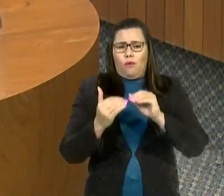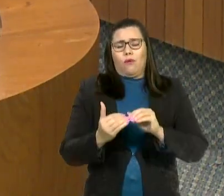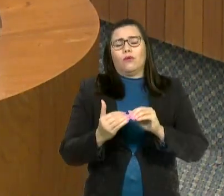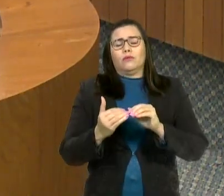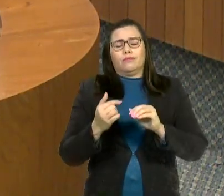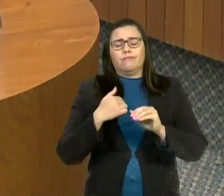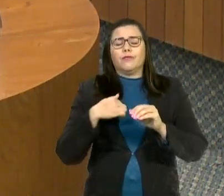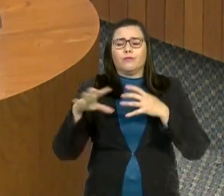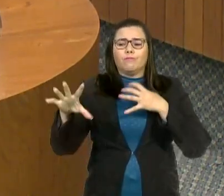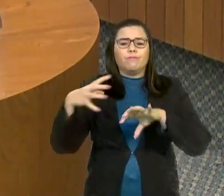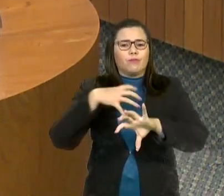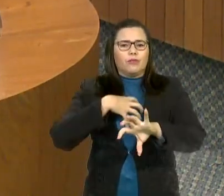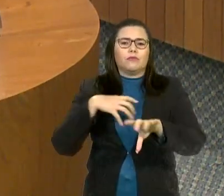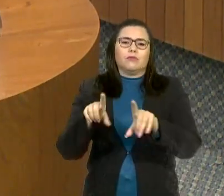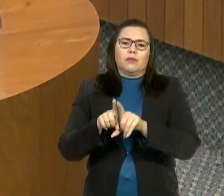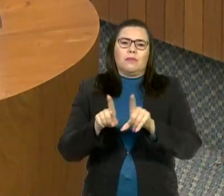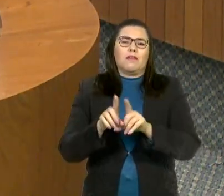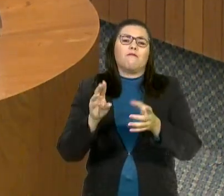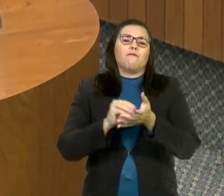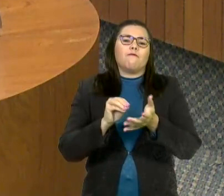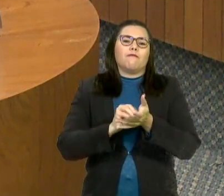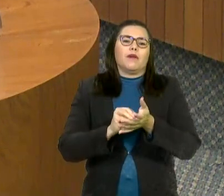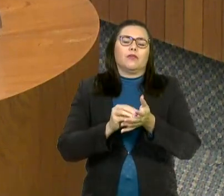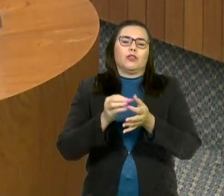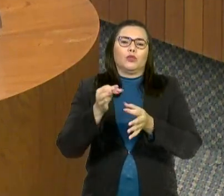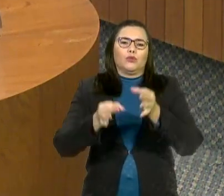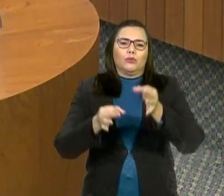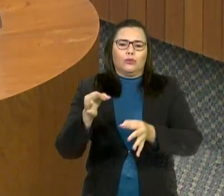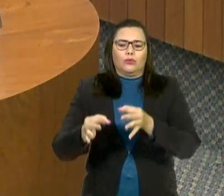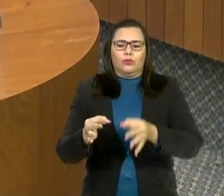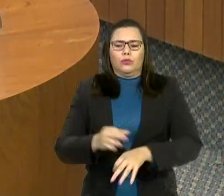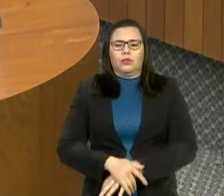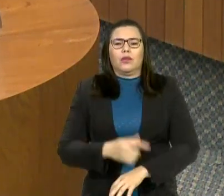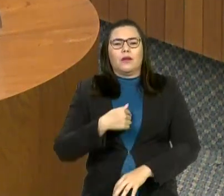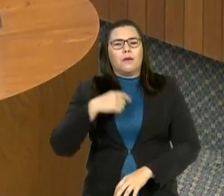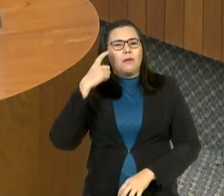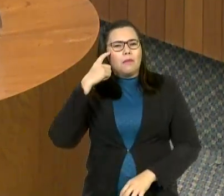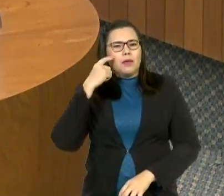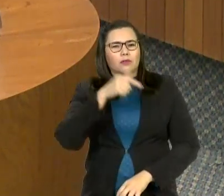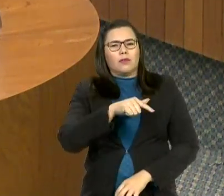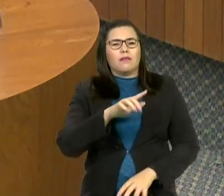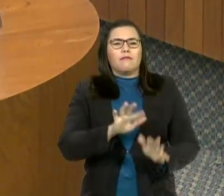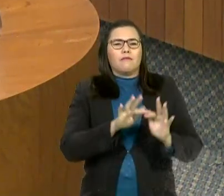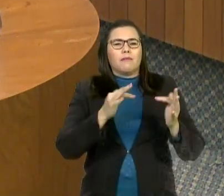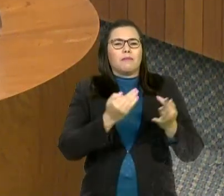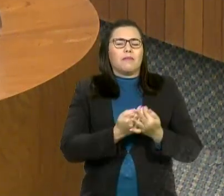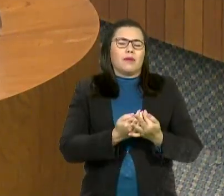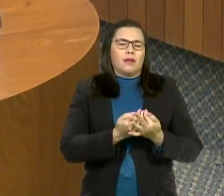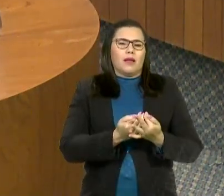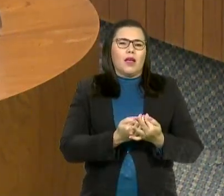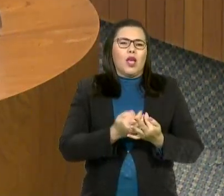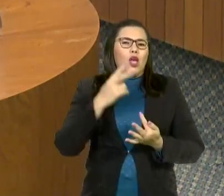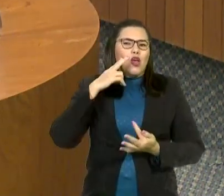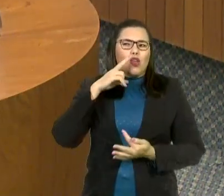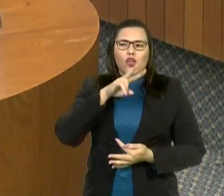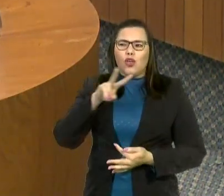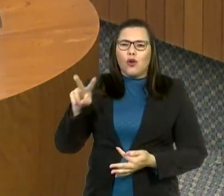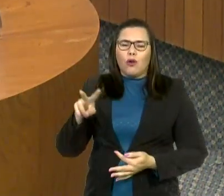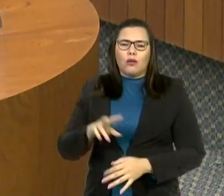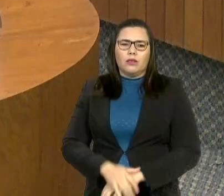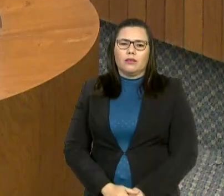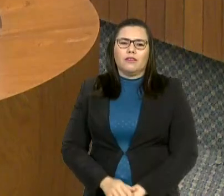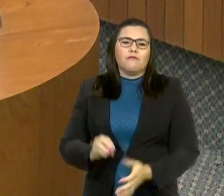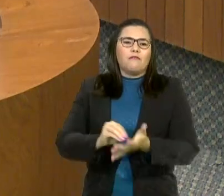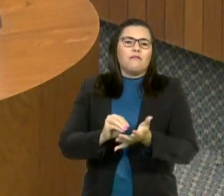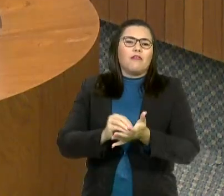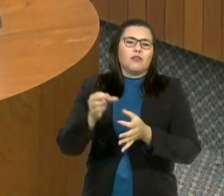deputada Daniela, da impunidade. Eu imagino o sentimento dessa família em ver isso acontecer. Se todos nós nos